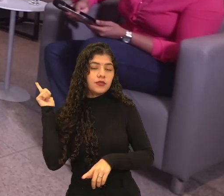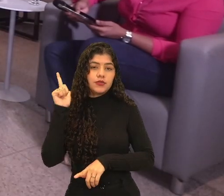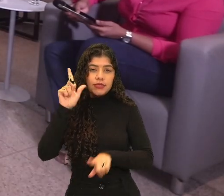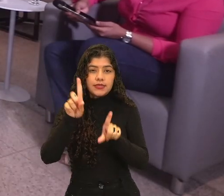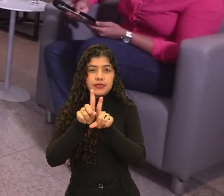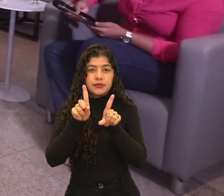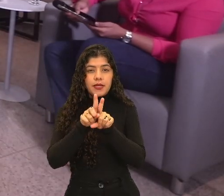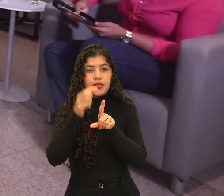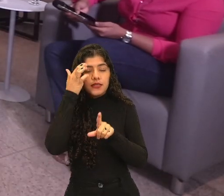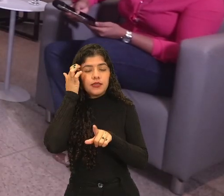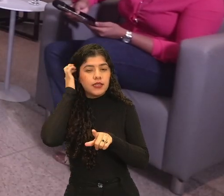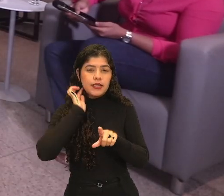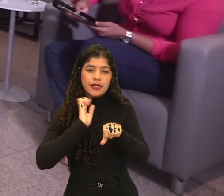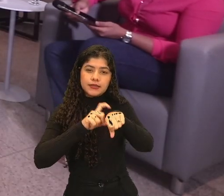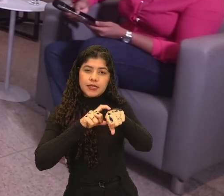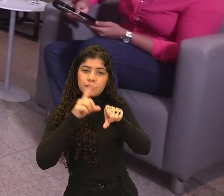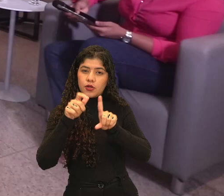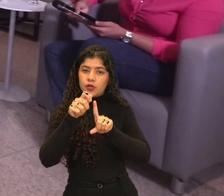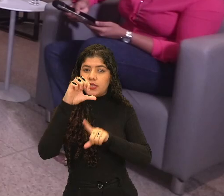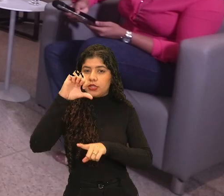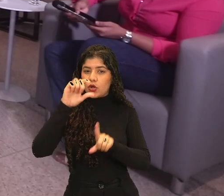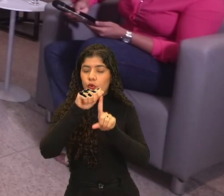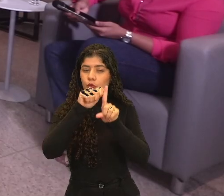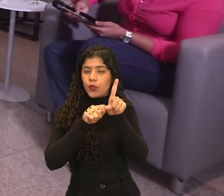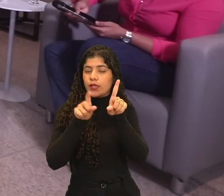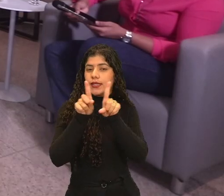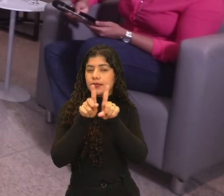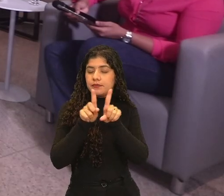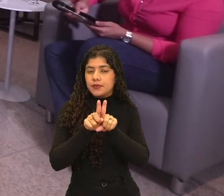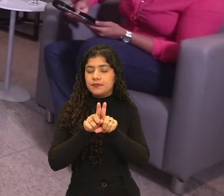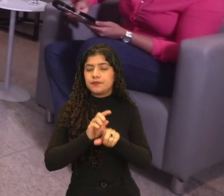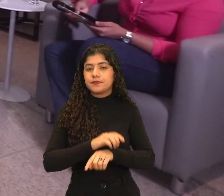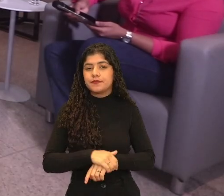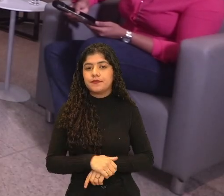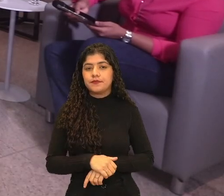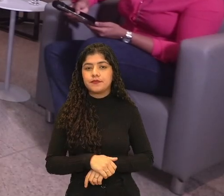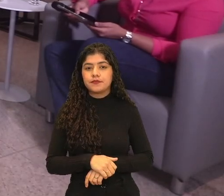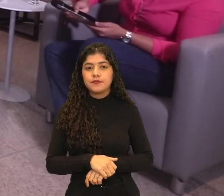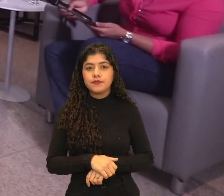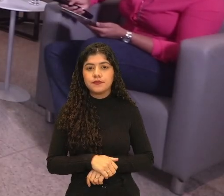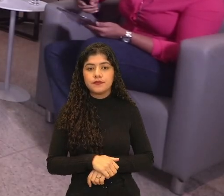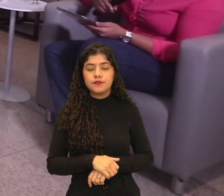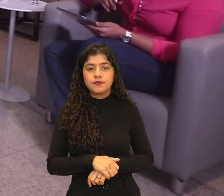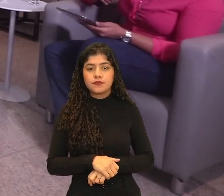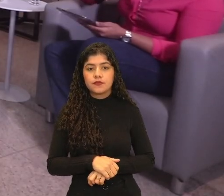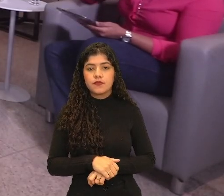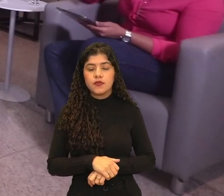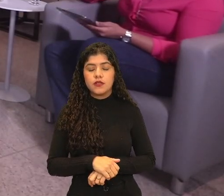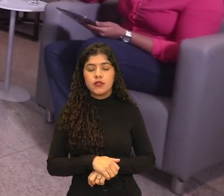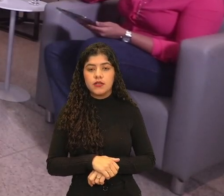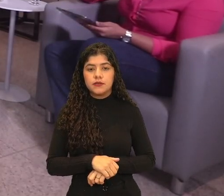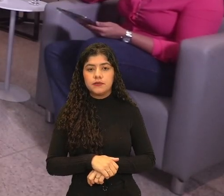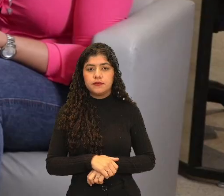as intervenções nesse intervalo, esse prognóstico muda bastante, consideravelmente.